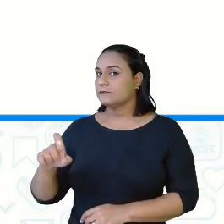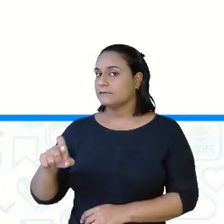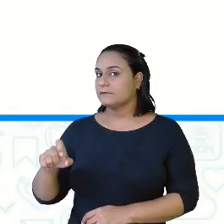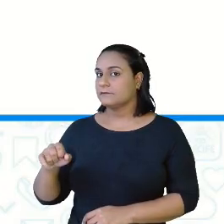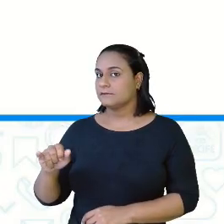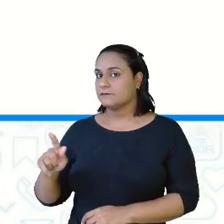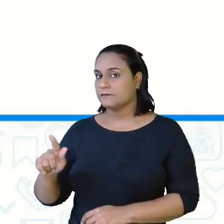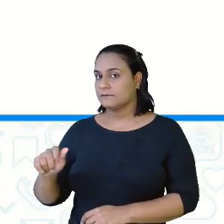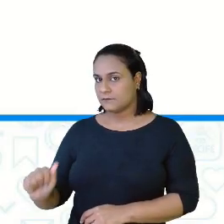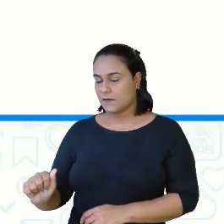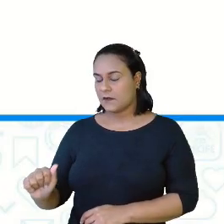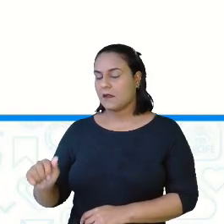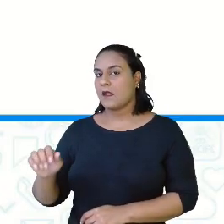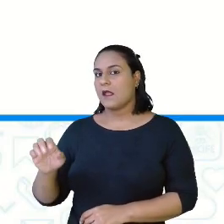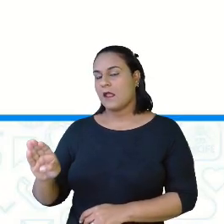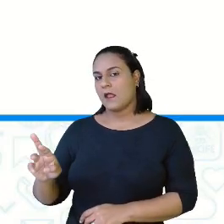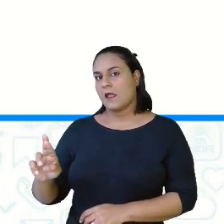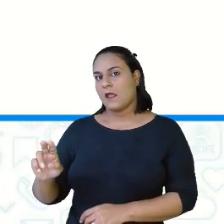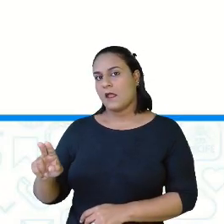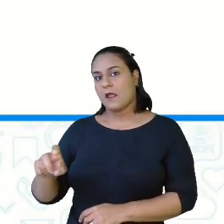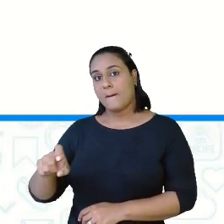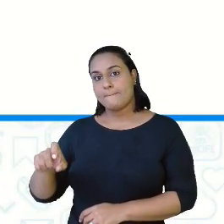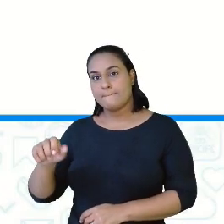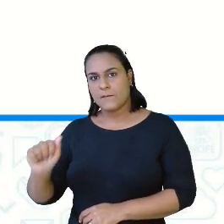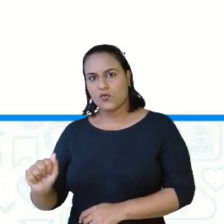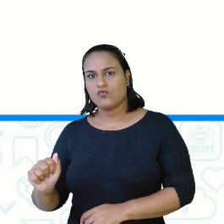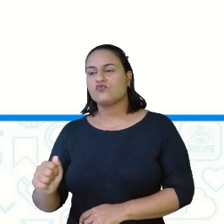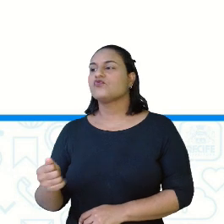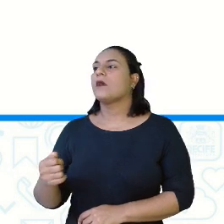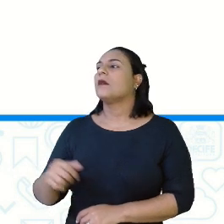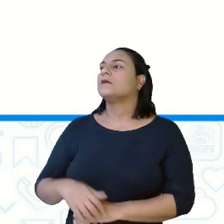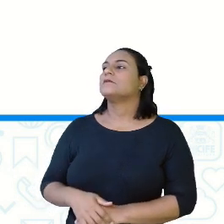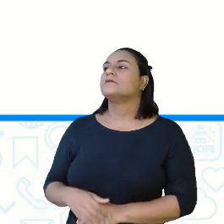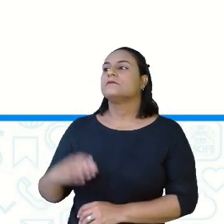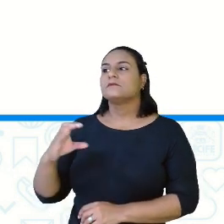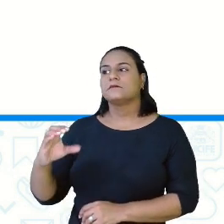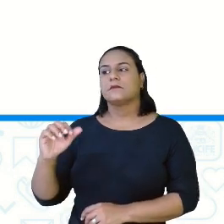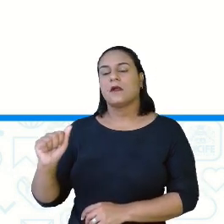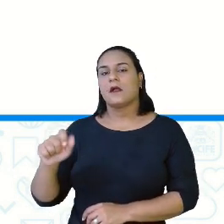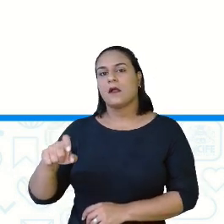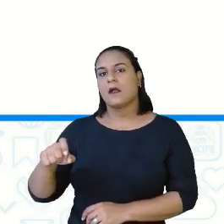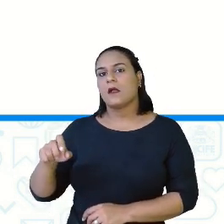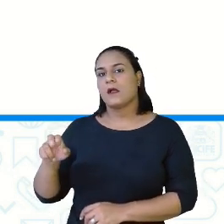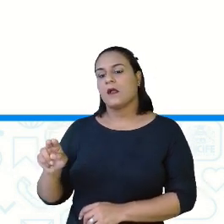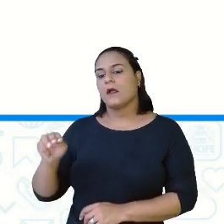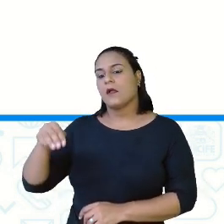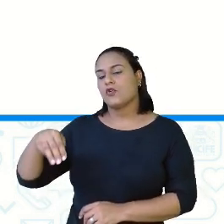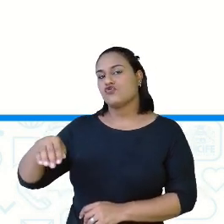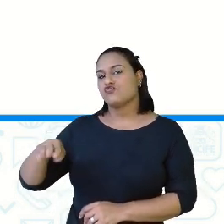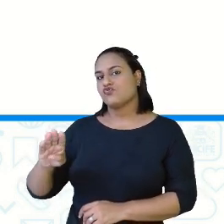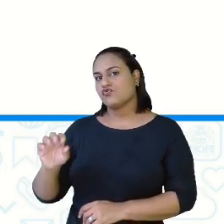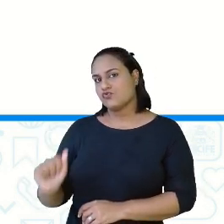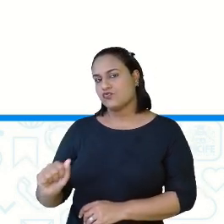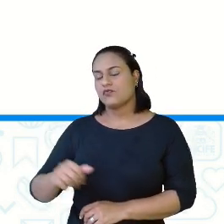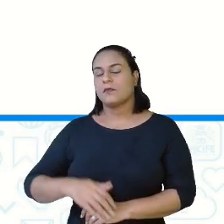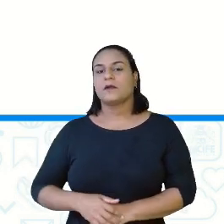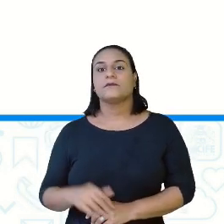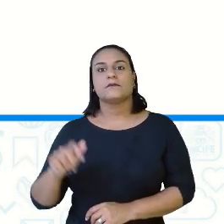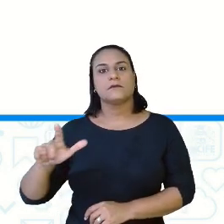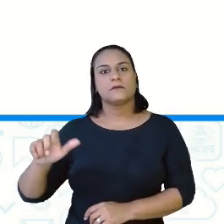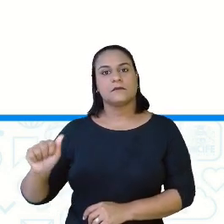Bexiga, bruxa, cachumba, laxante, machixe,